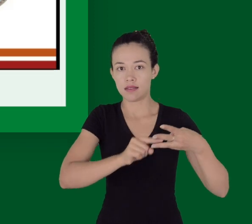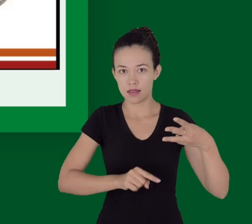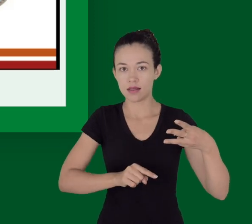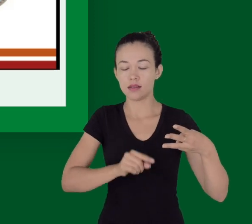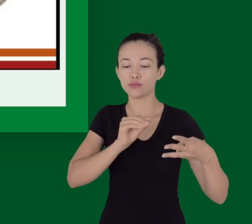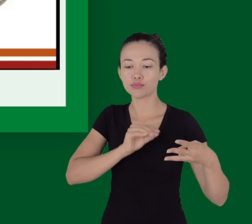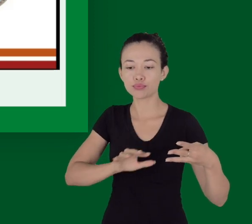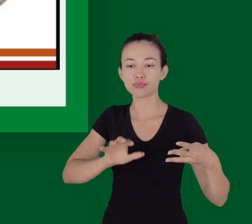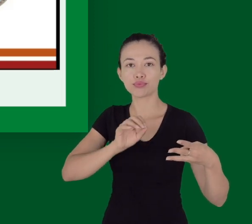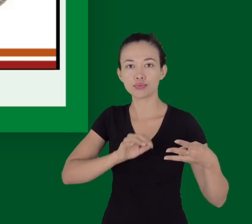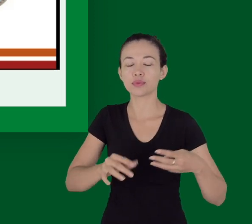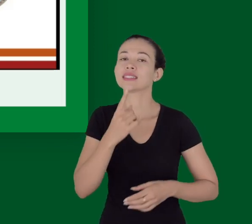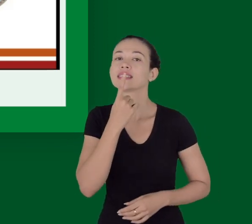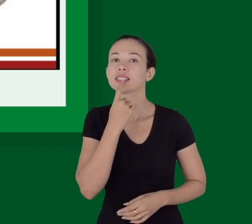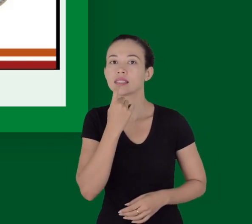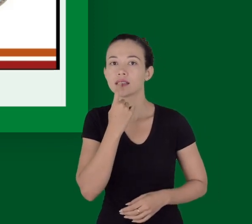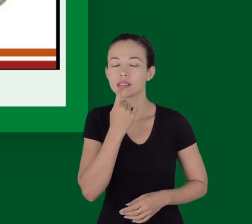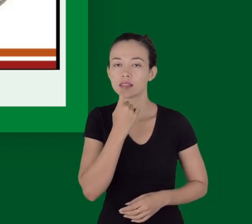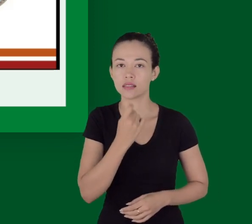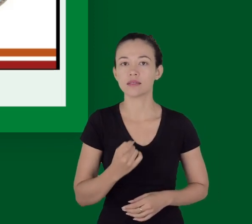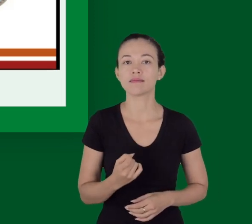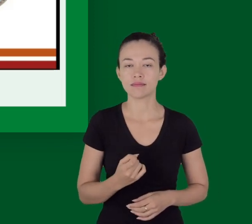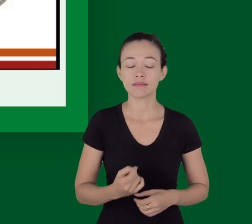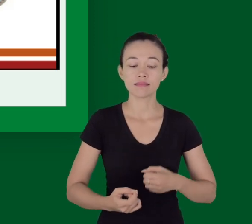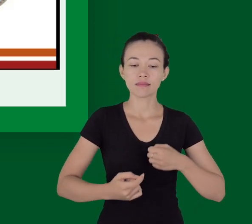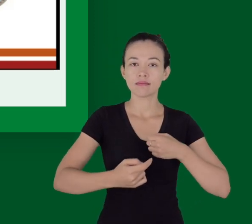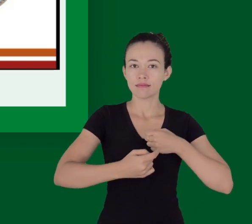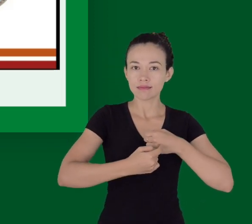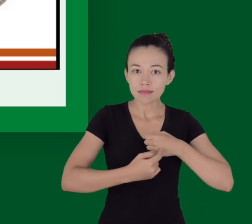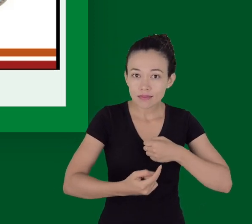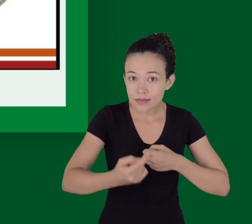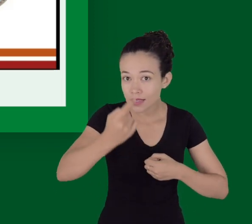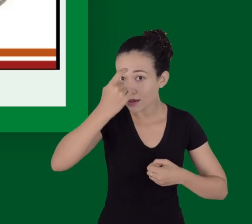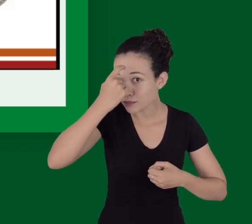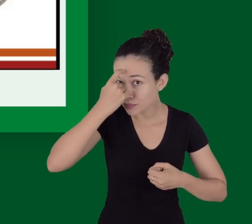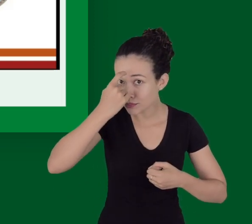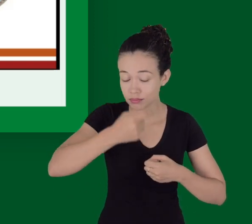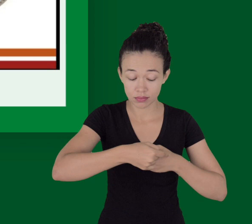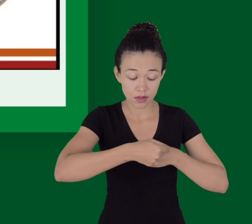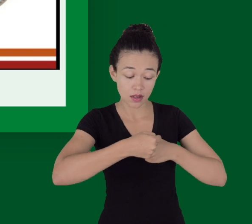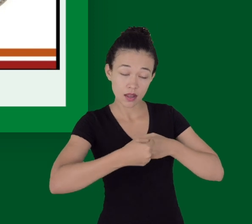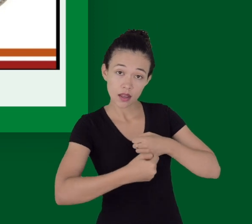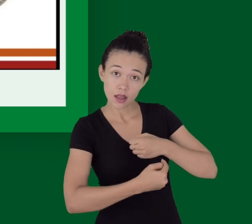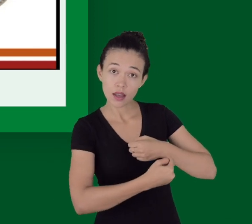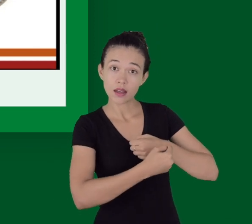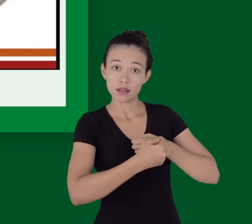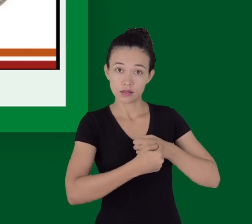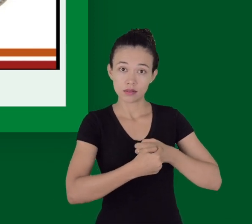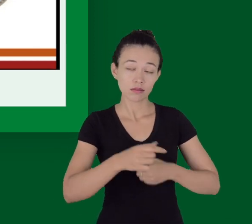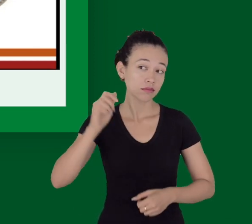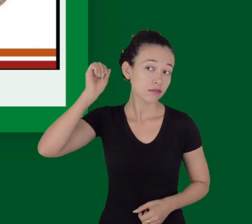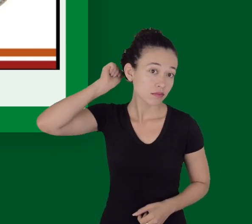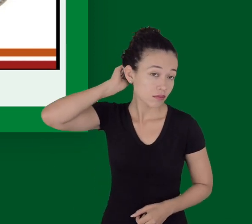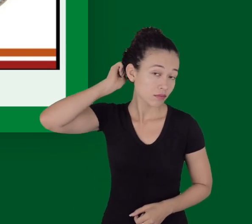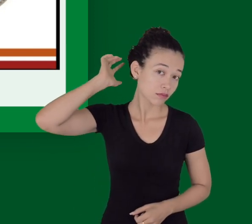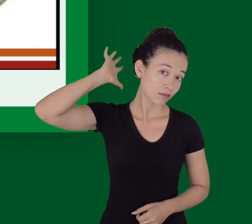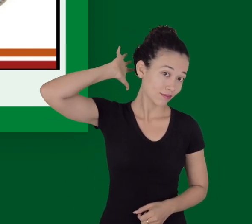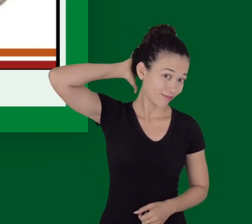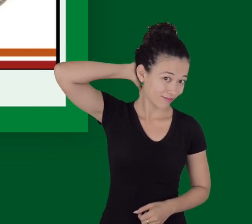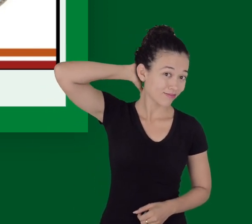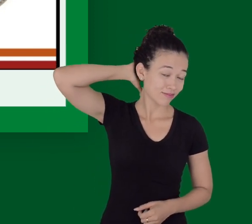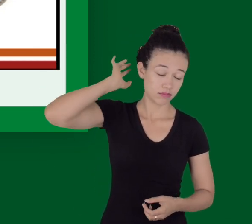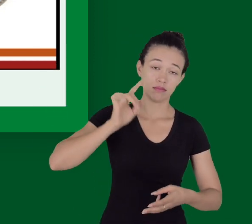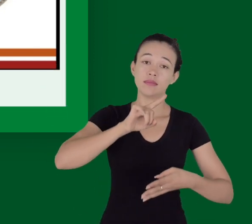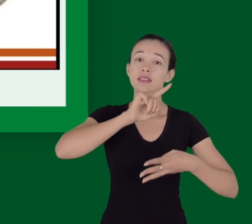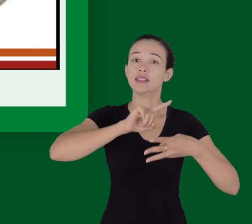firme, inclusive irrigada por três artérias: artéria cerebral, artéria carótida, artéria cerebral